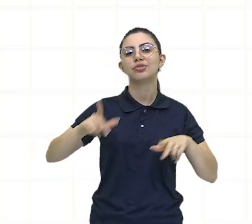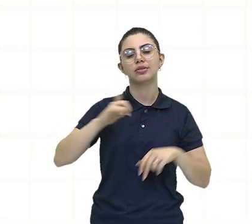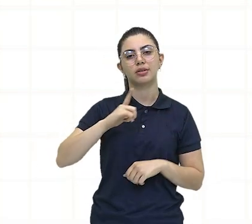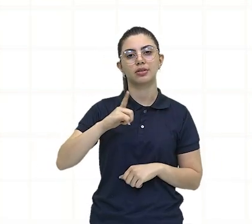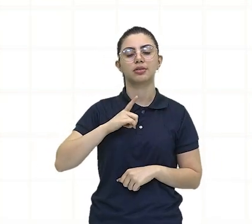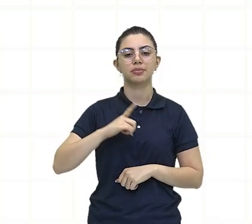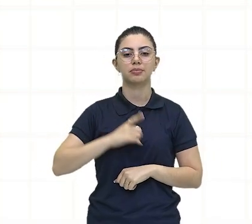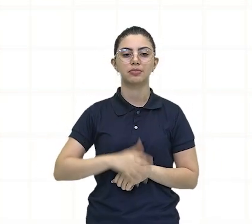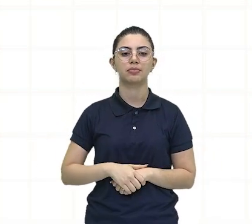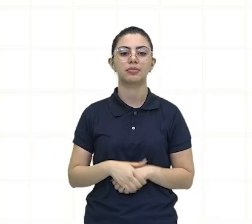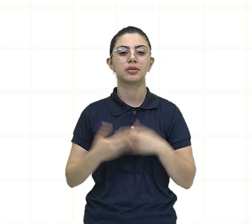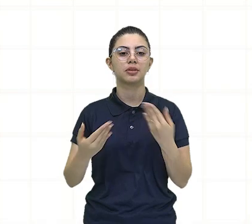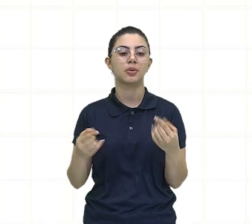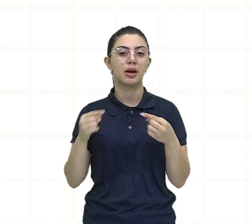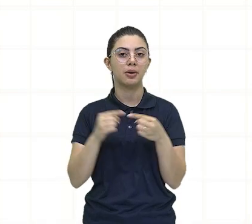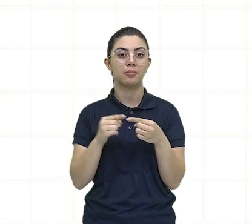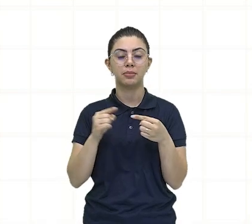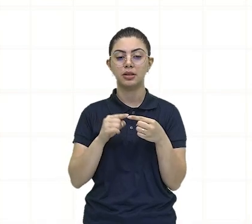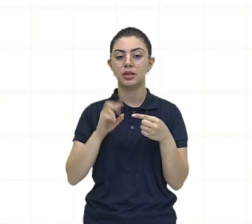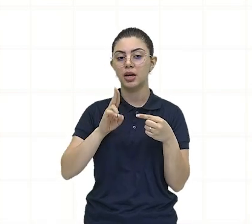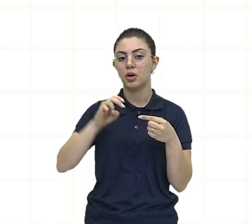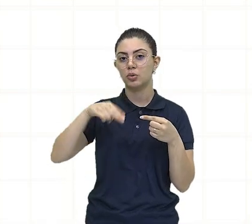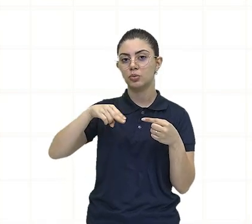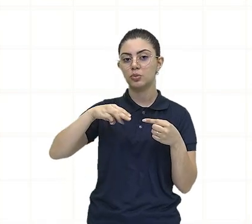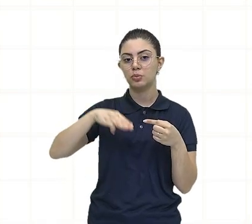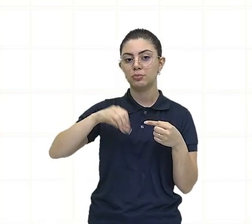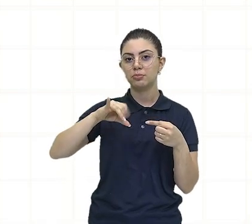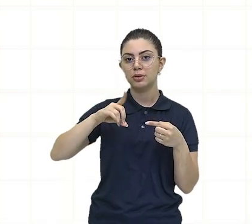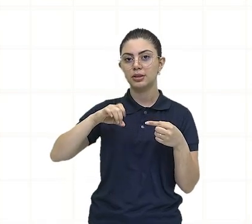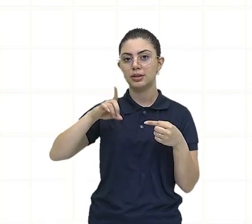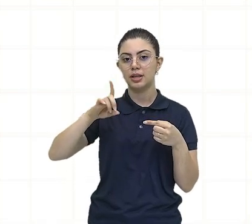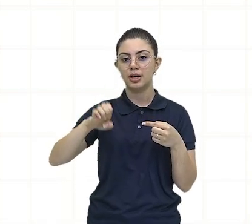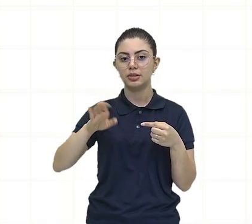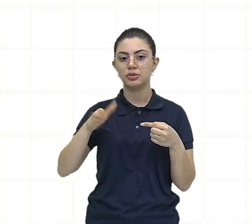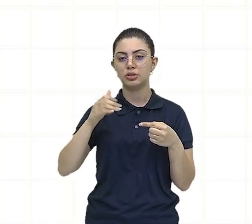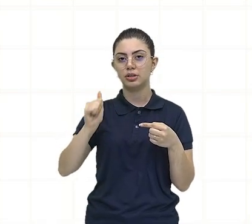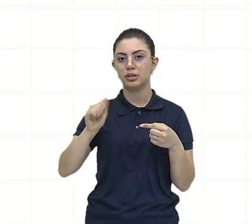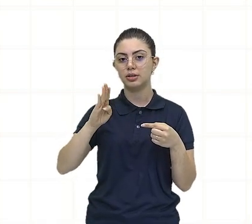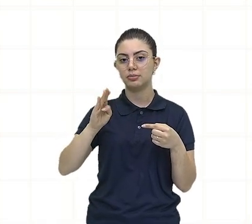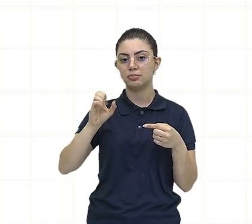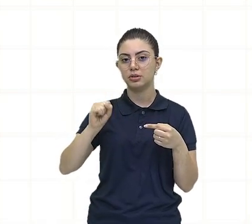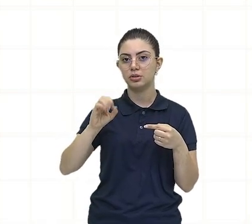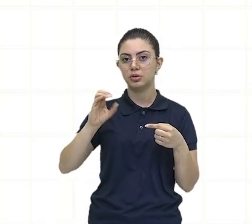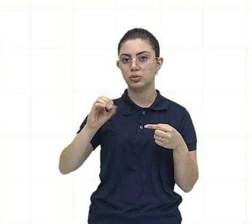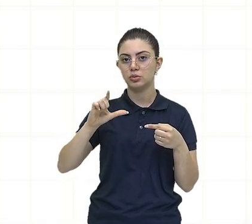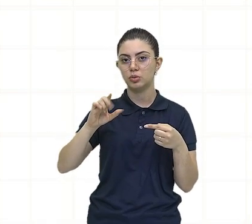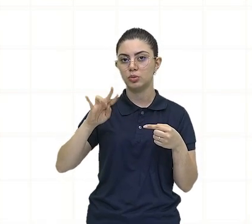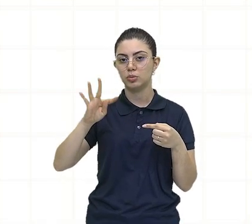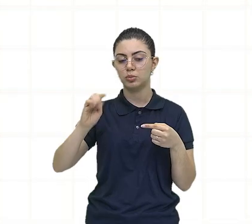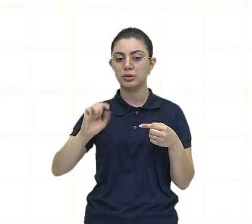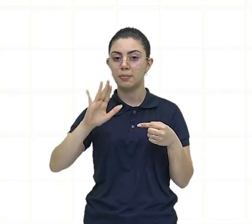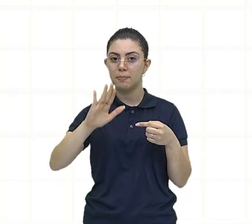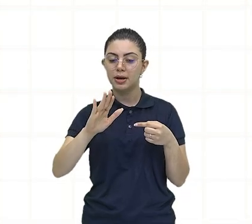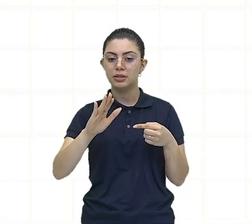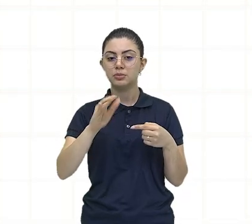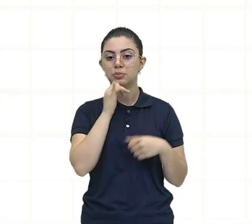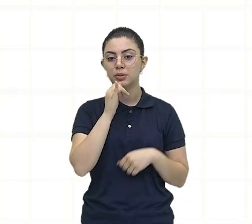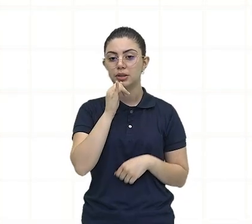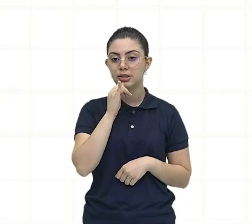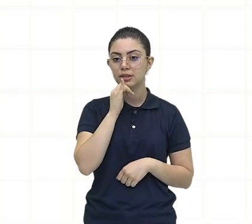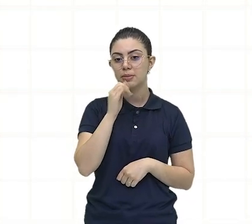atmosfera é a umidade absoluta. Agora, quando a gente se refere à quantidade de vapor que